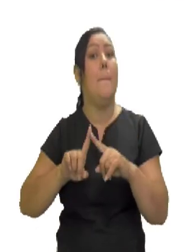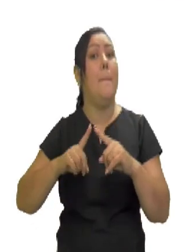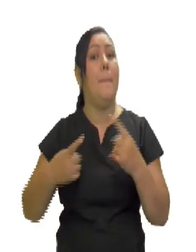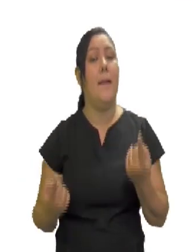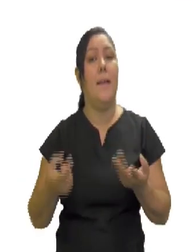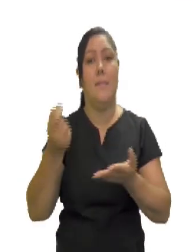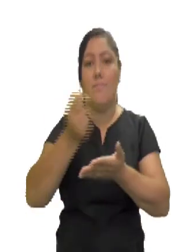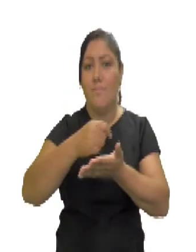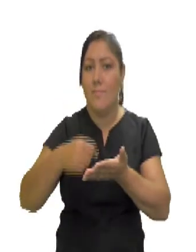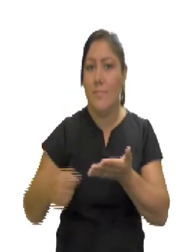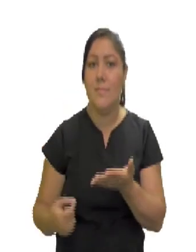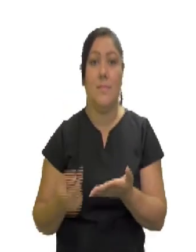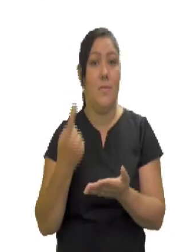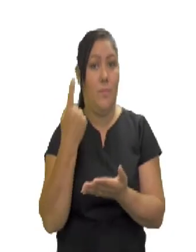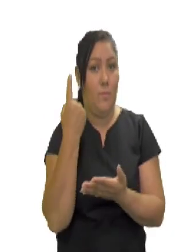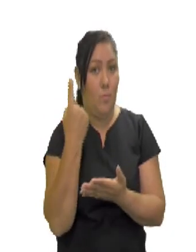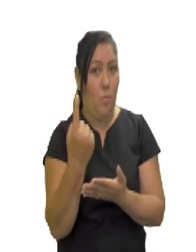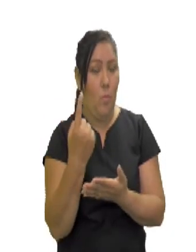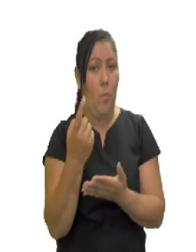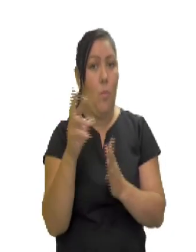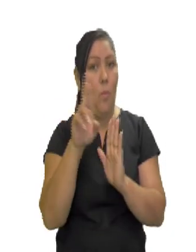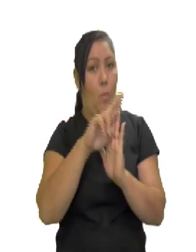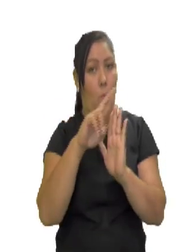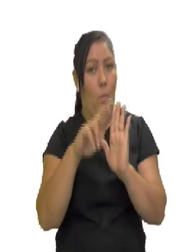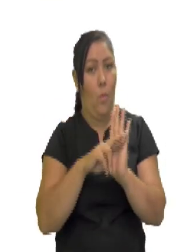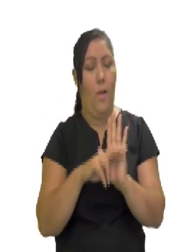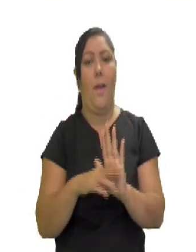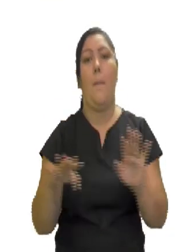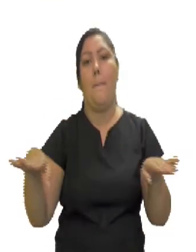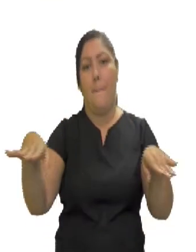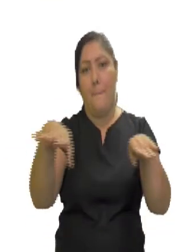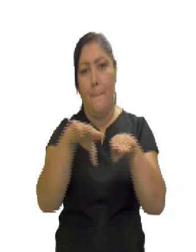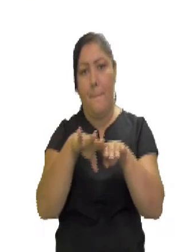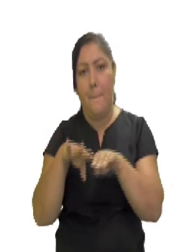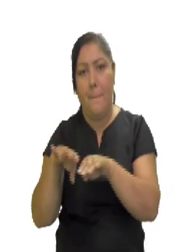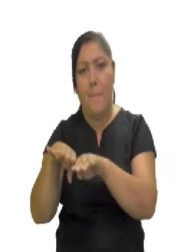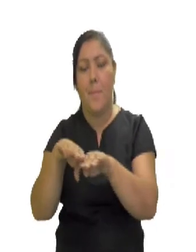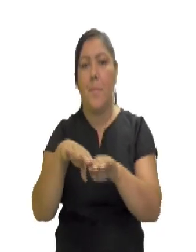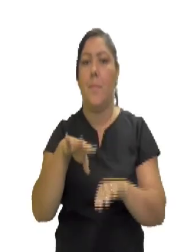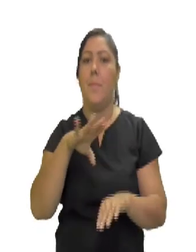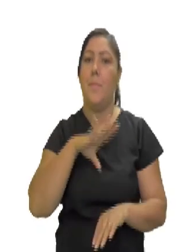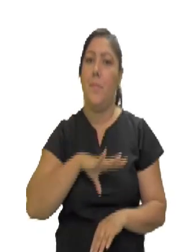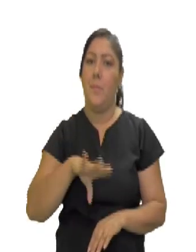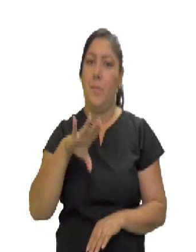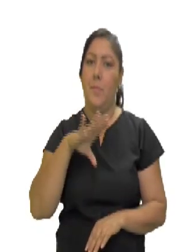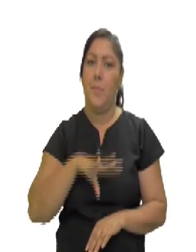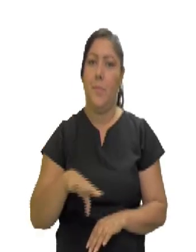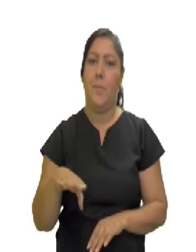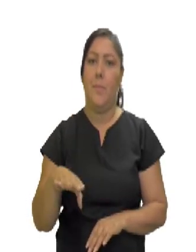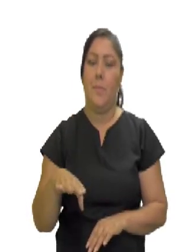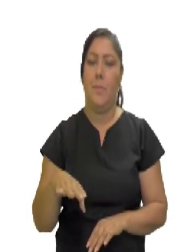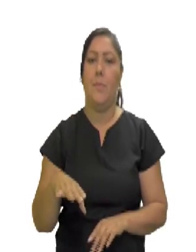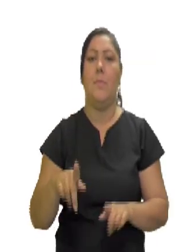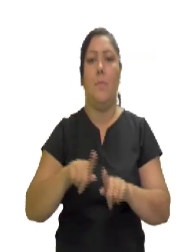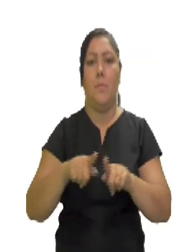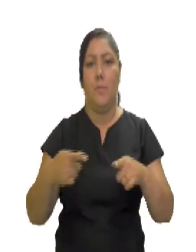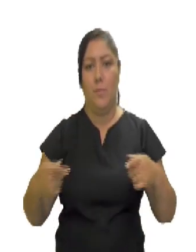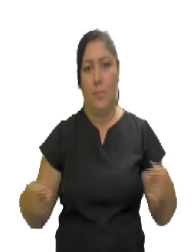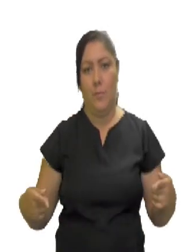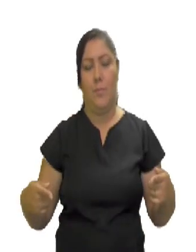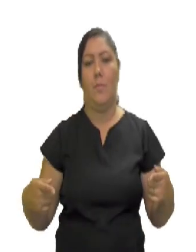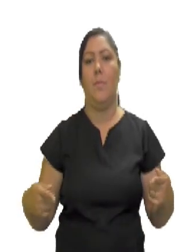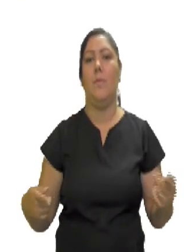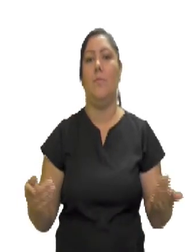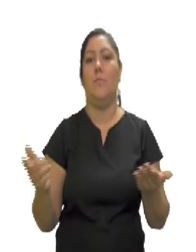único, tem que obedecer à língua padrão, ou seja, a língua da gramática dos